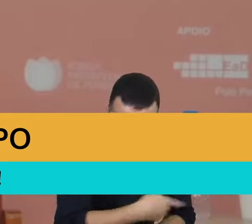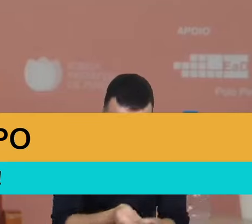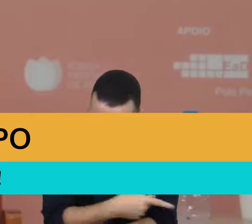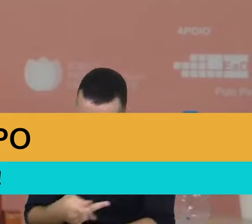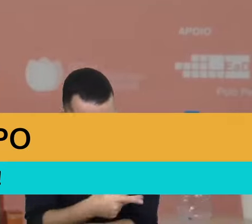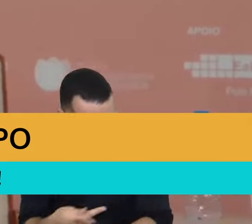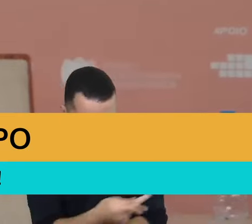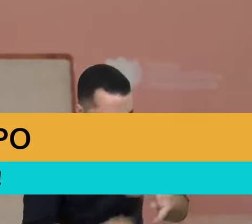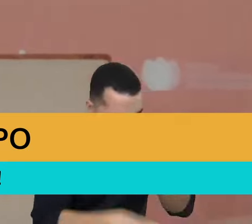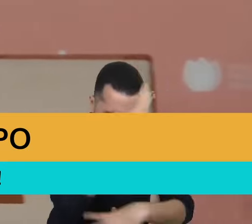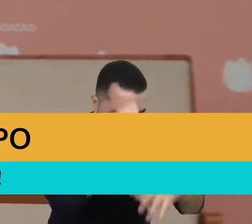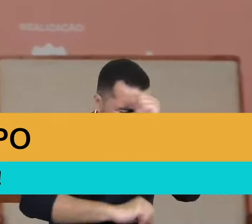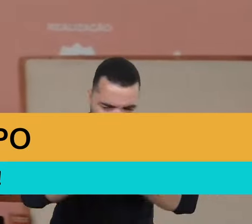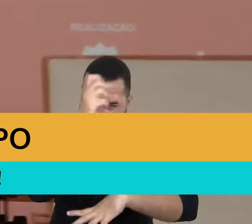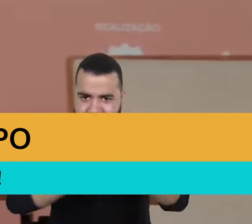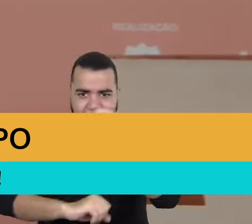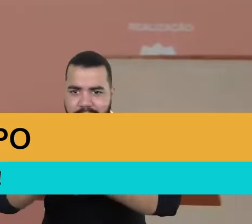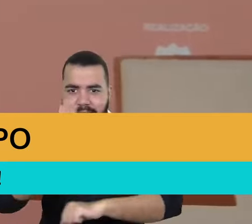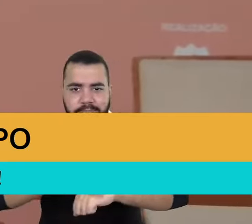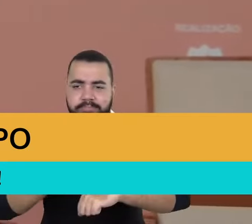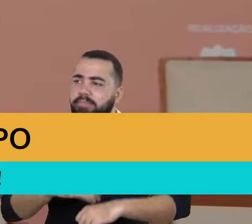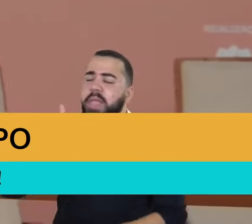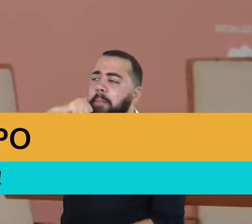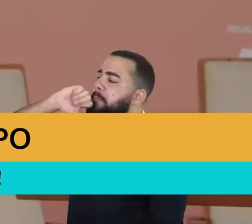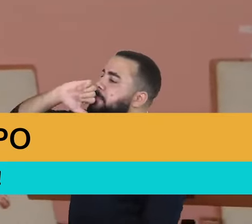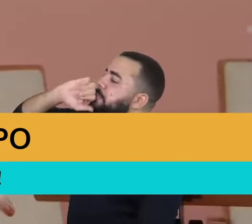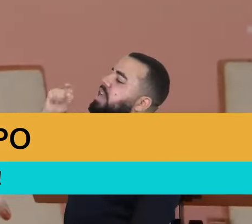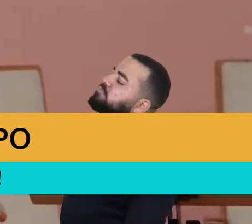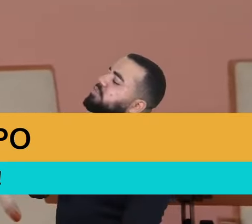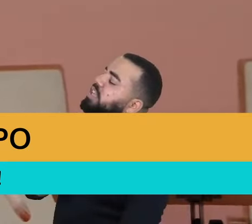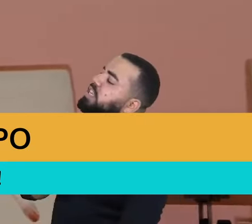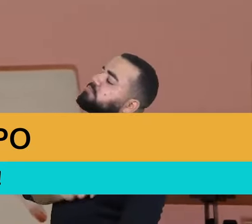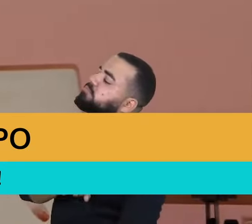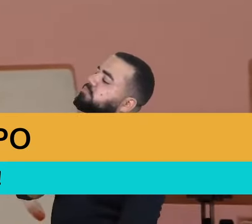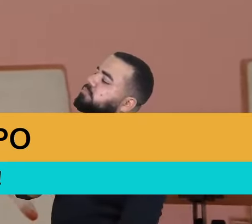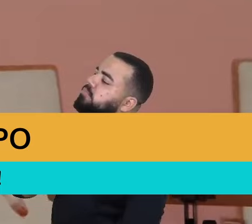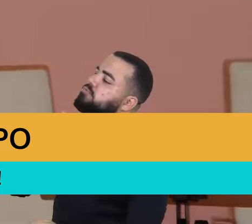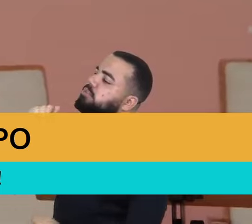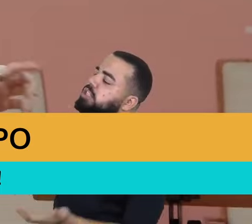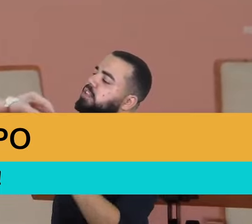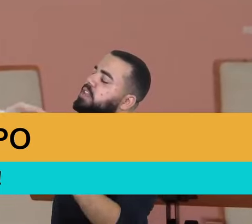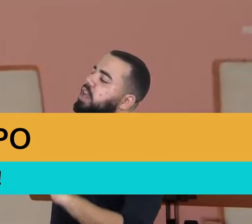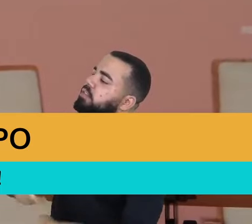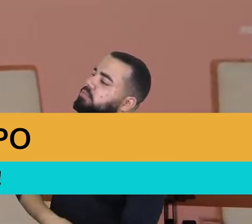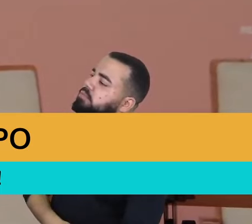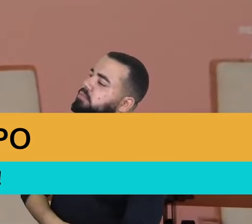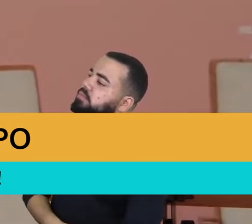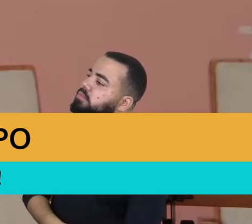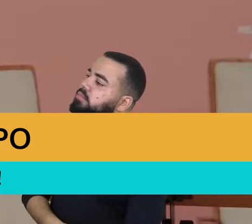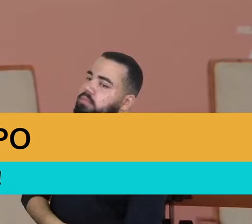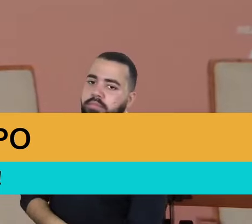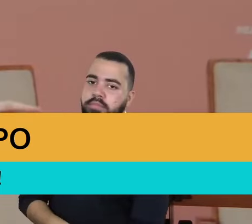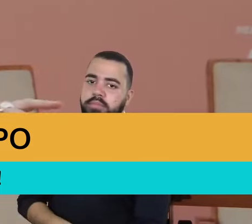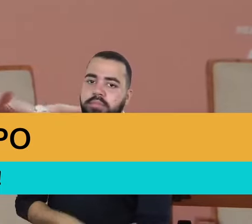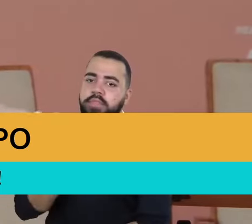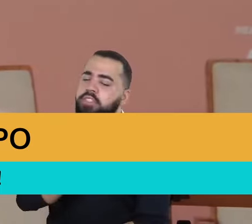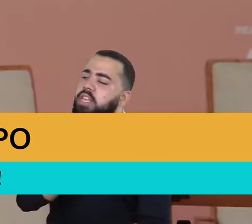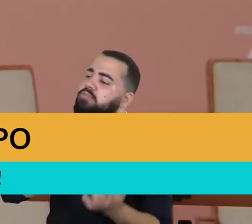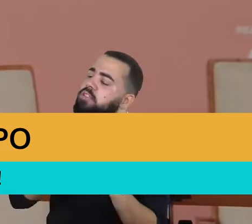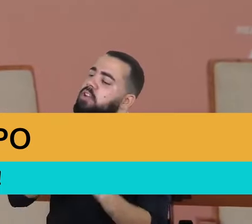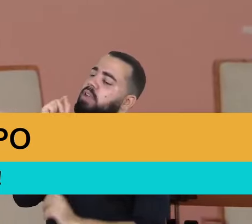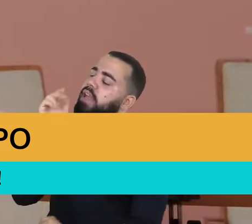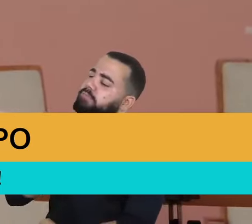coisas. O que eu mais perguntava para minha mãe quando era criança é isso aqui. Mãe, o que isso significa? O que isso significa? O que isso